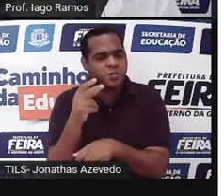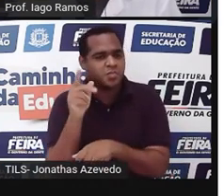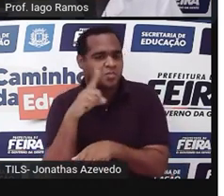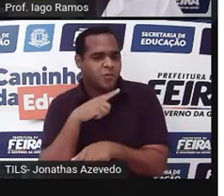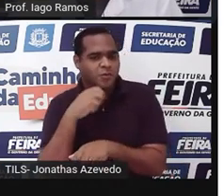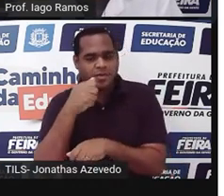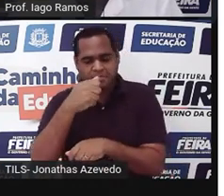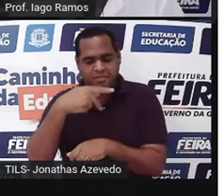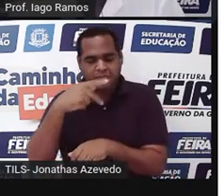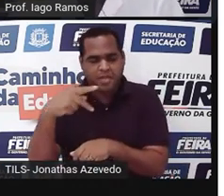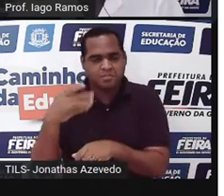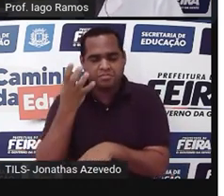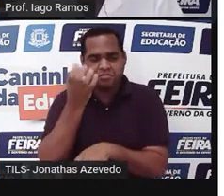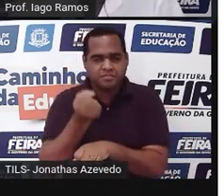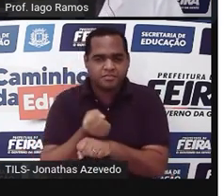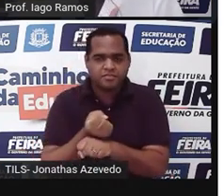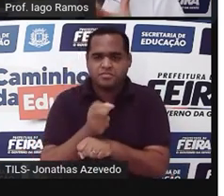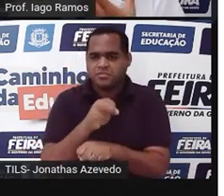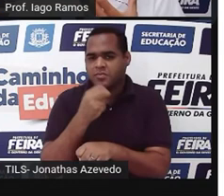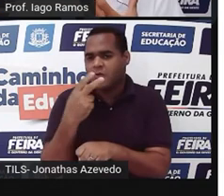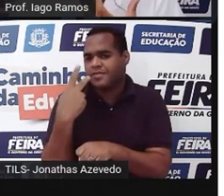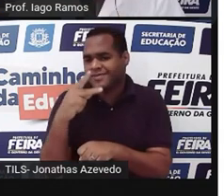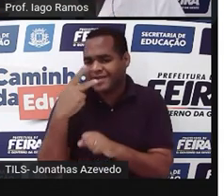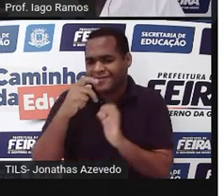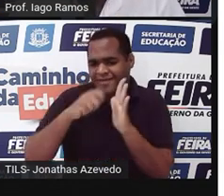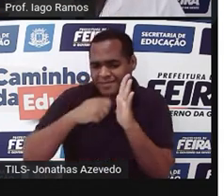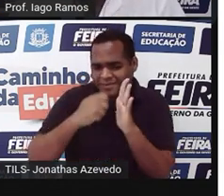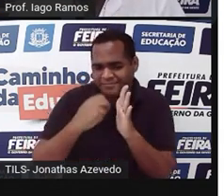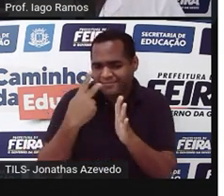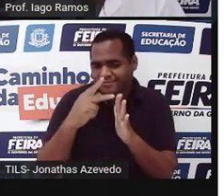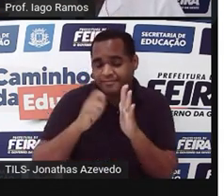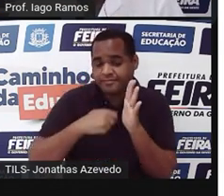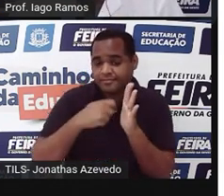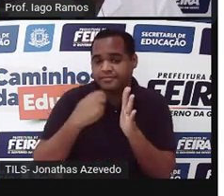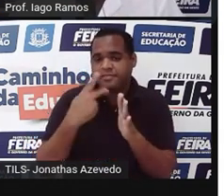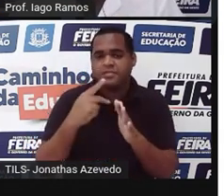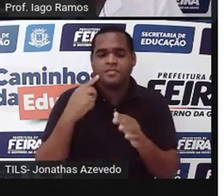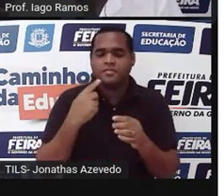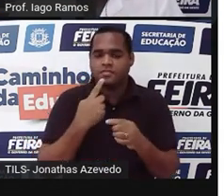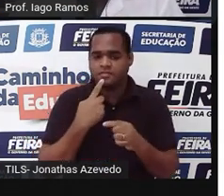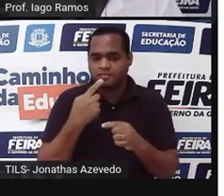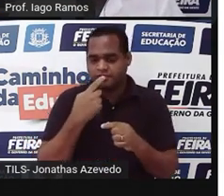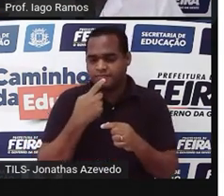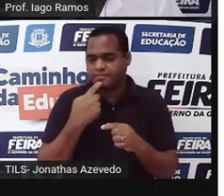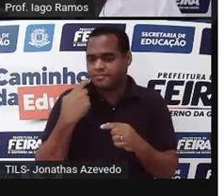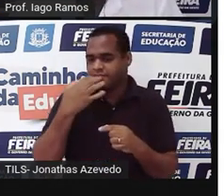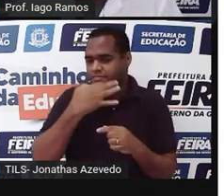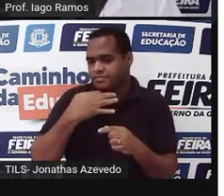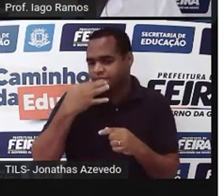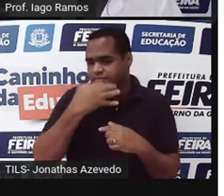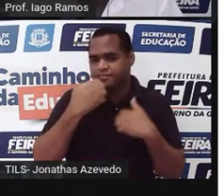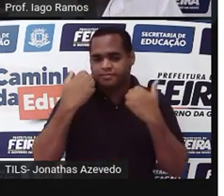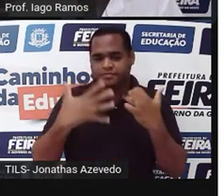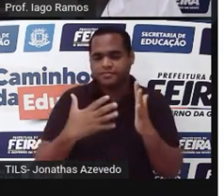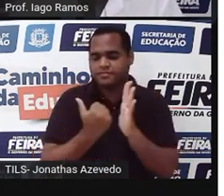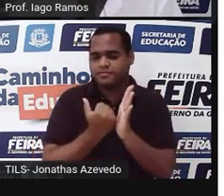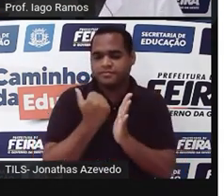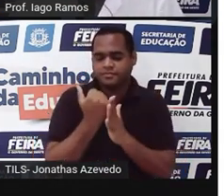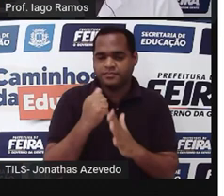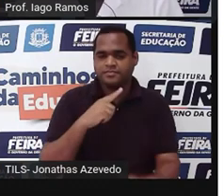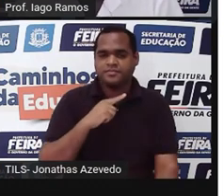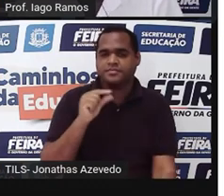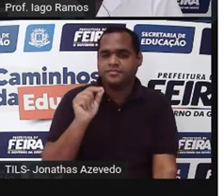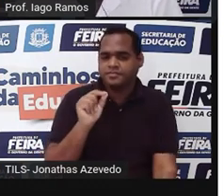aplicativos aí do seu celular e aí você grava esse áudio falando do que você mais gostou por